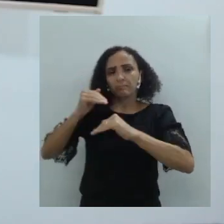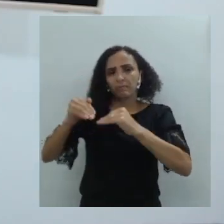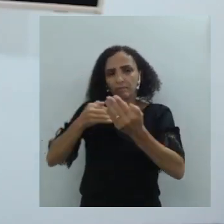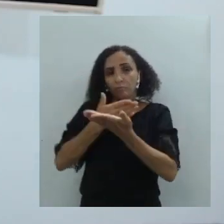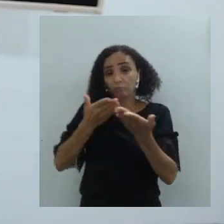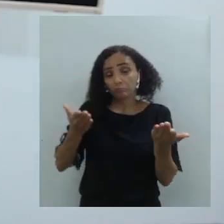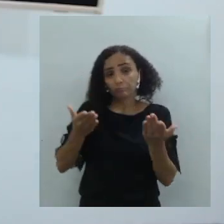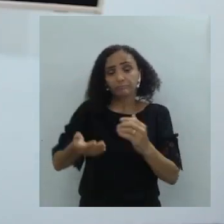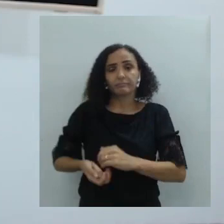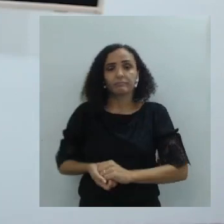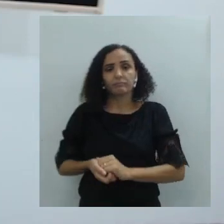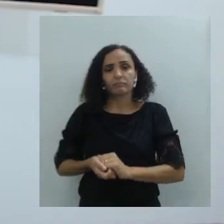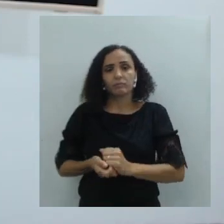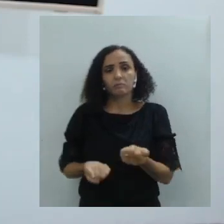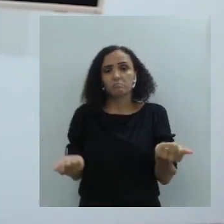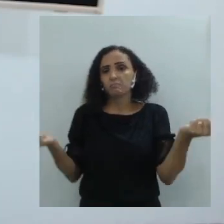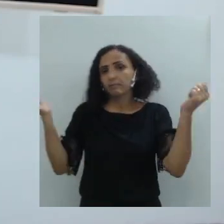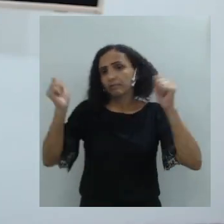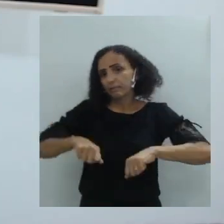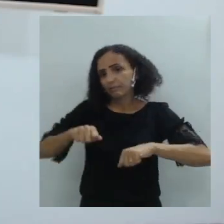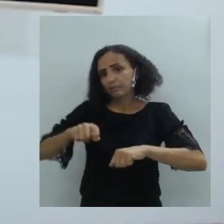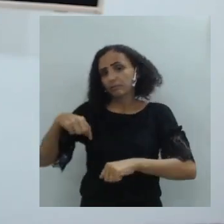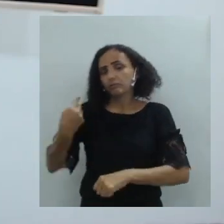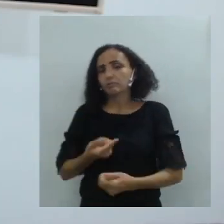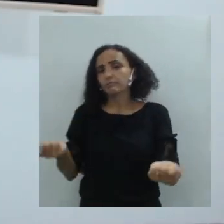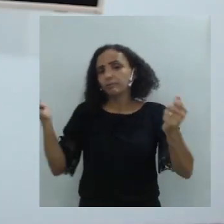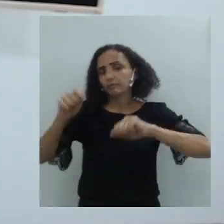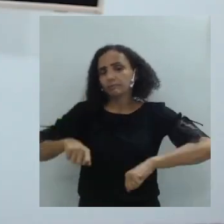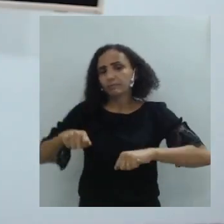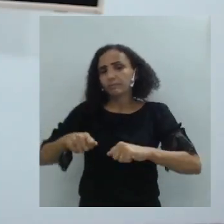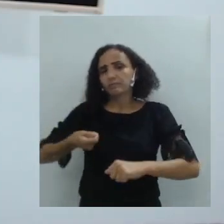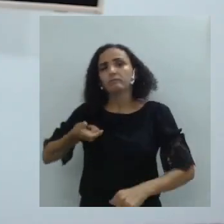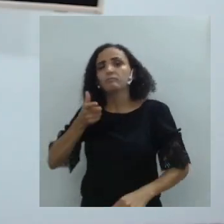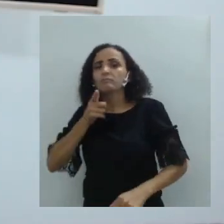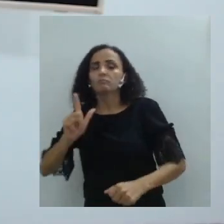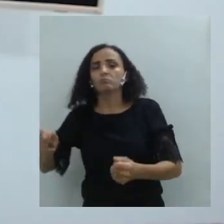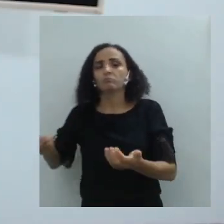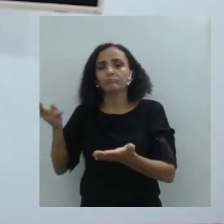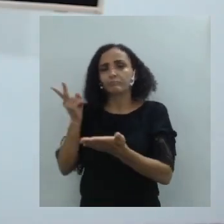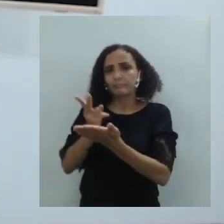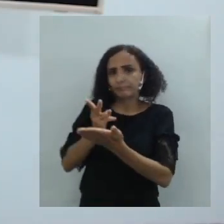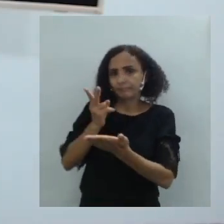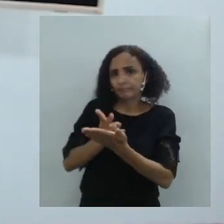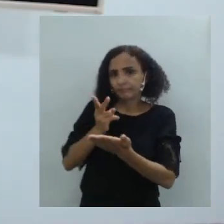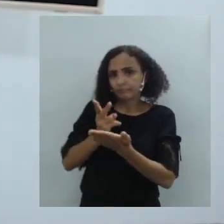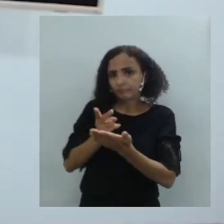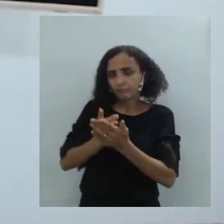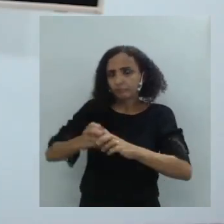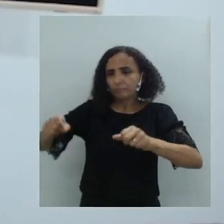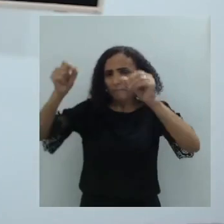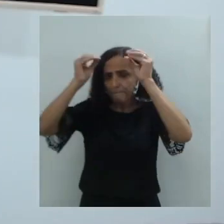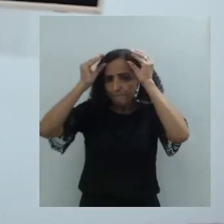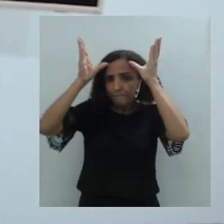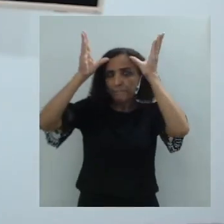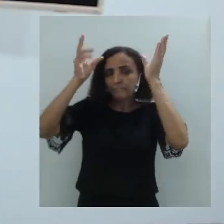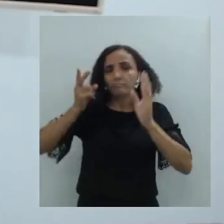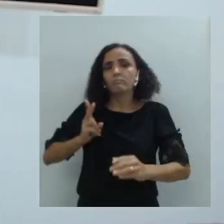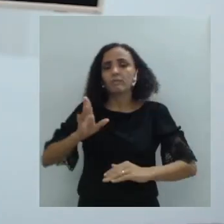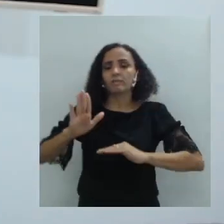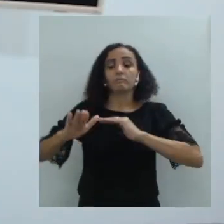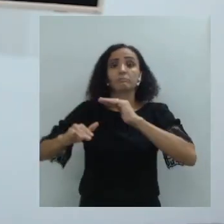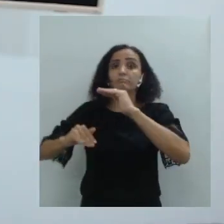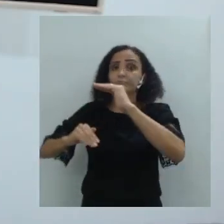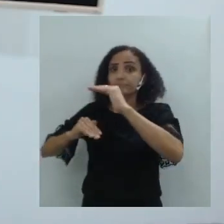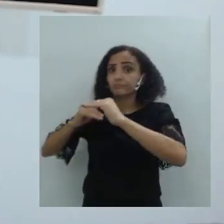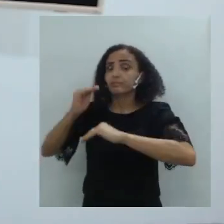vamos dizer assim, potencial, né? Vamos potencializar o nosso saber, né? Chegar ao